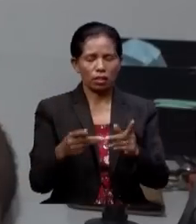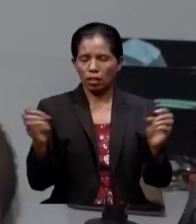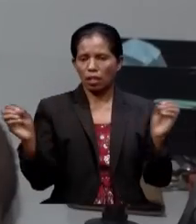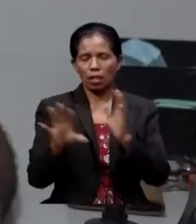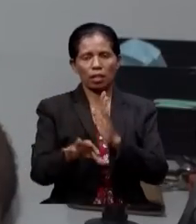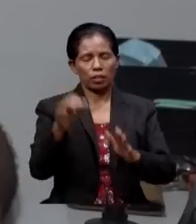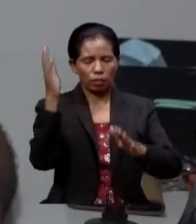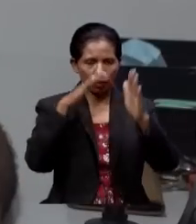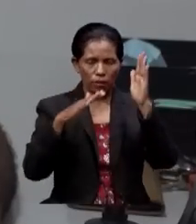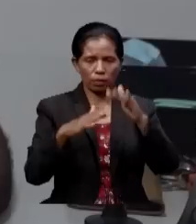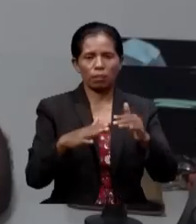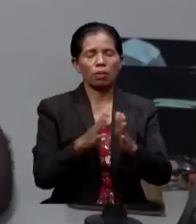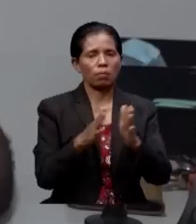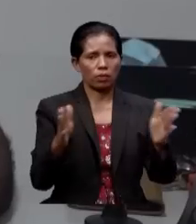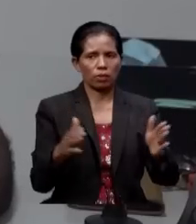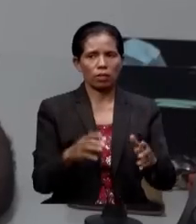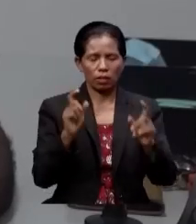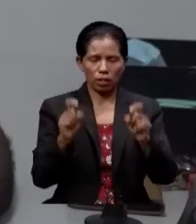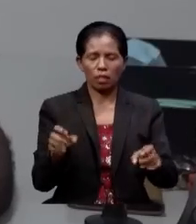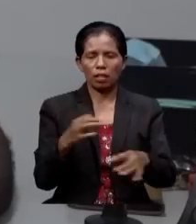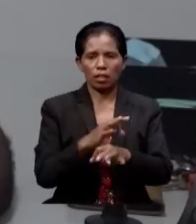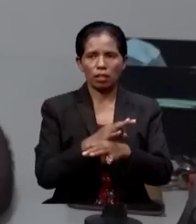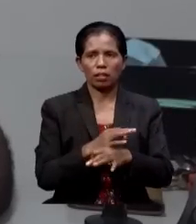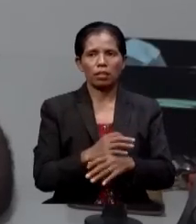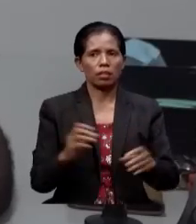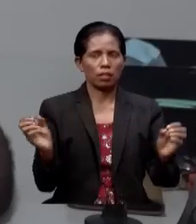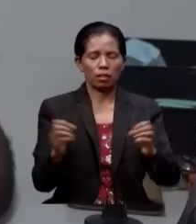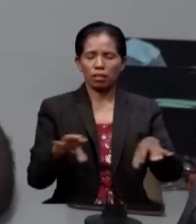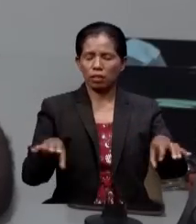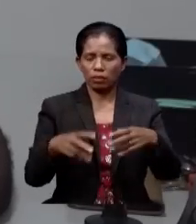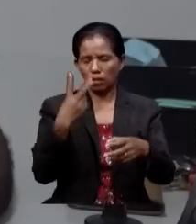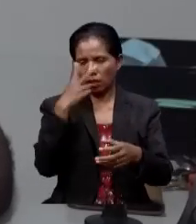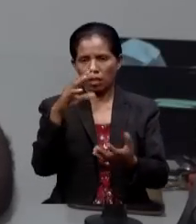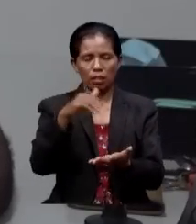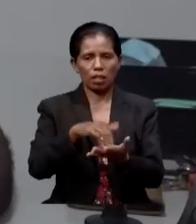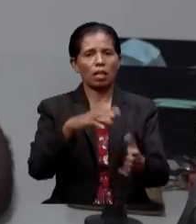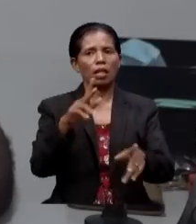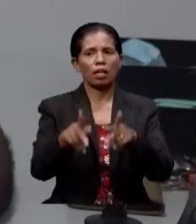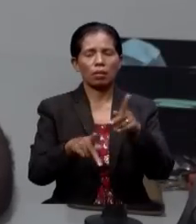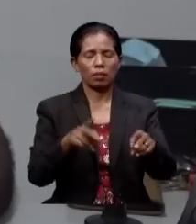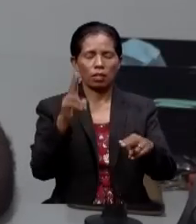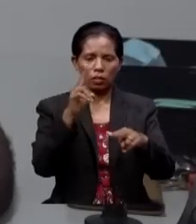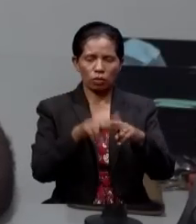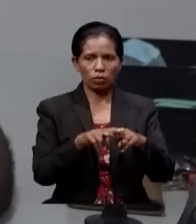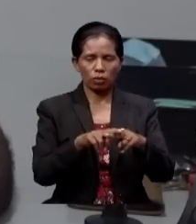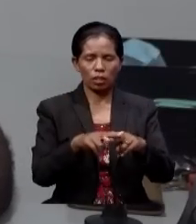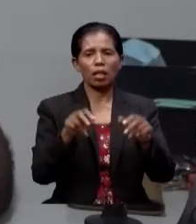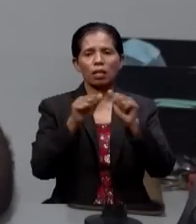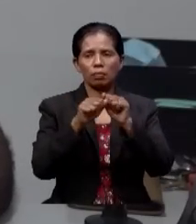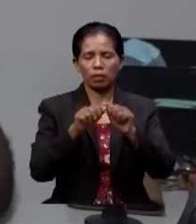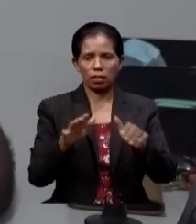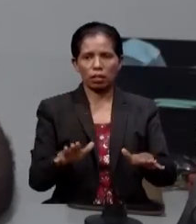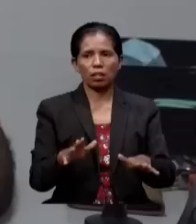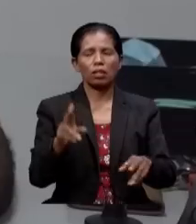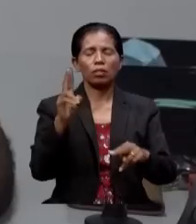bo tem que adia sela é sistema avaliação la dia ke ma sirene be ma tur ela ida administração tur ela